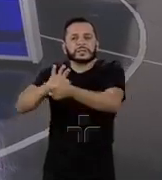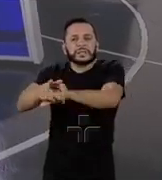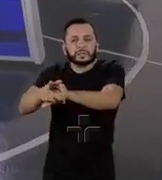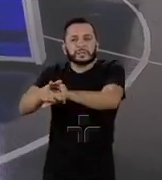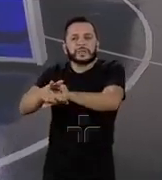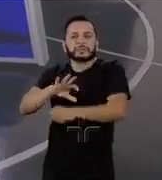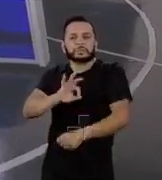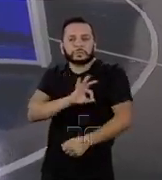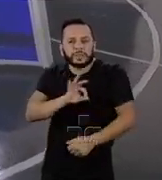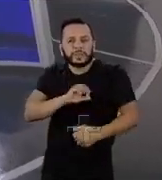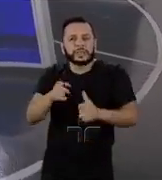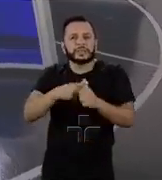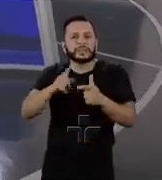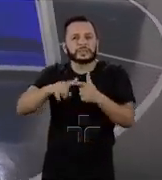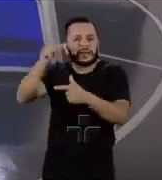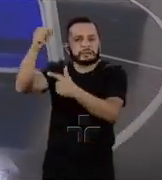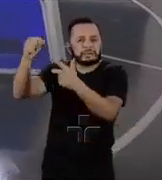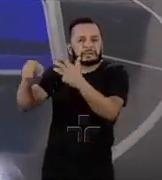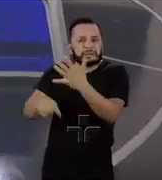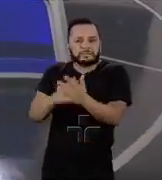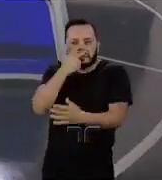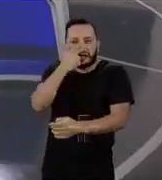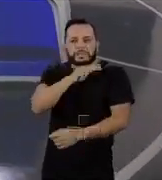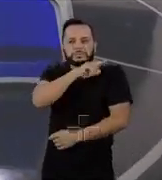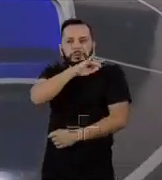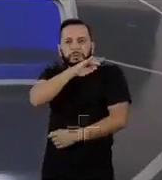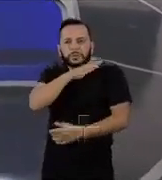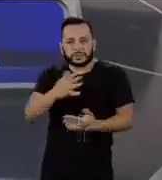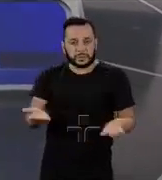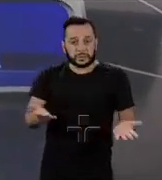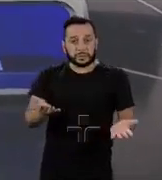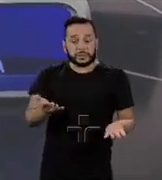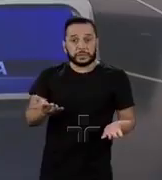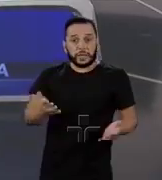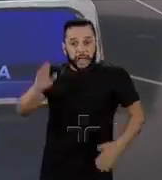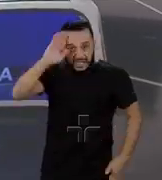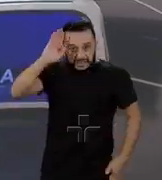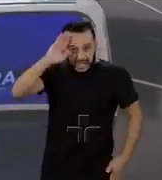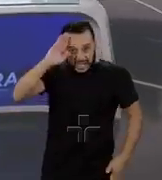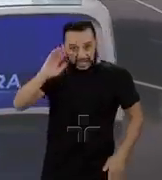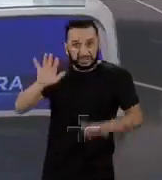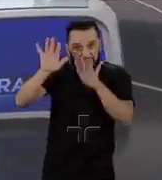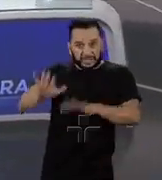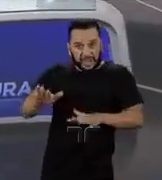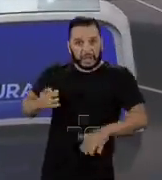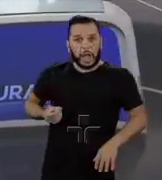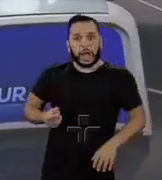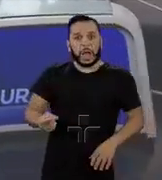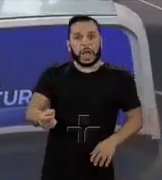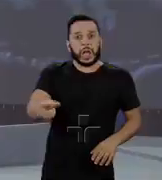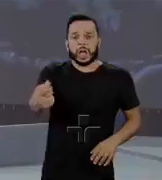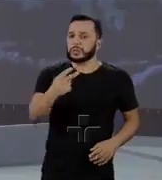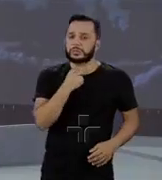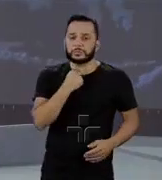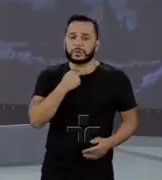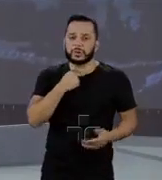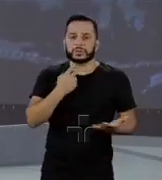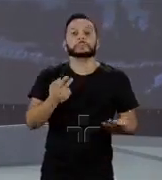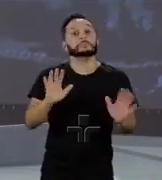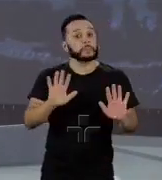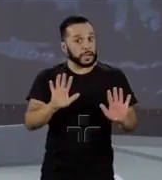dá fôlego para enfrentar lá na frente, porque o Exército não pode ficar no Rio de Janeiro para sempre. Agora, para isso é preciso recursos, né? E a verba prometida que ainda não